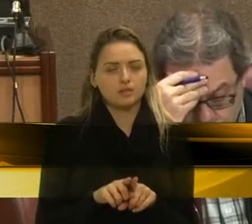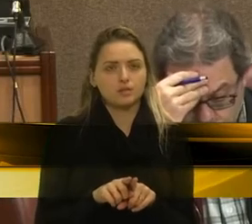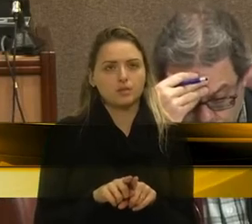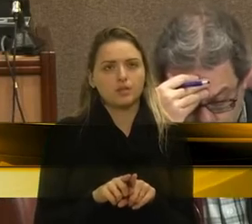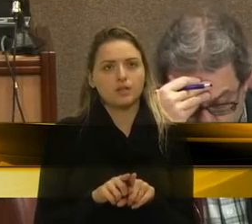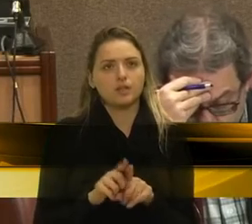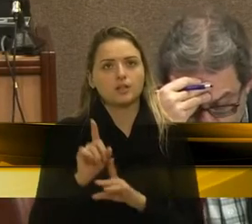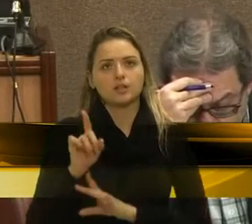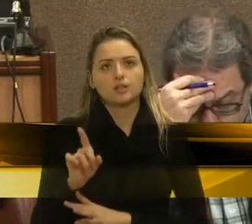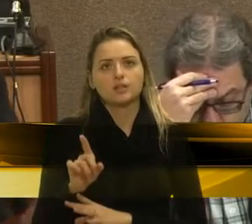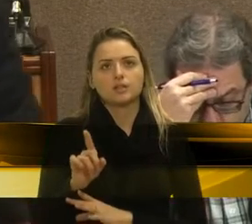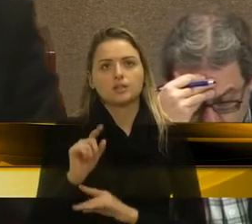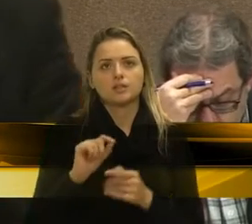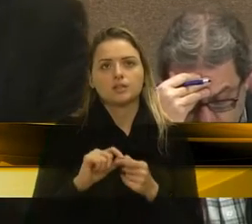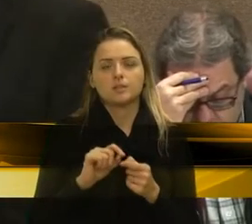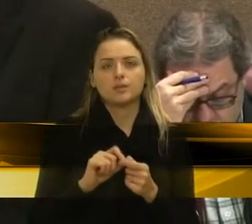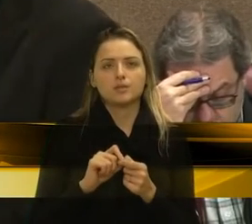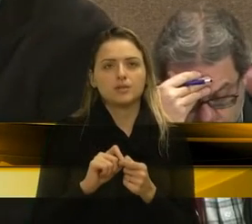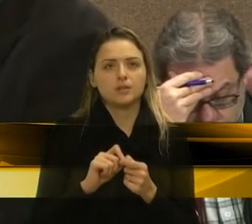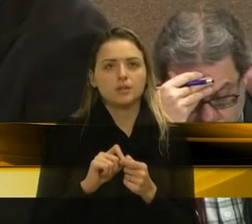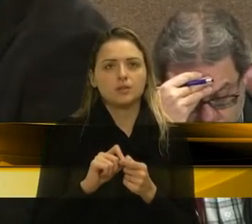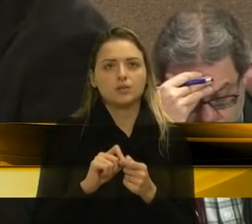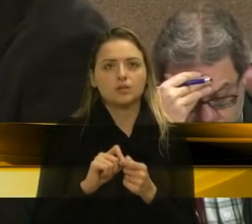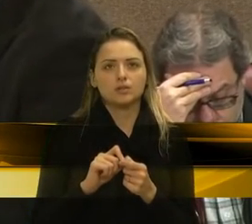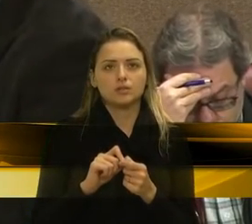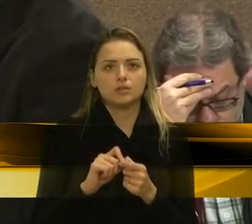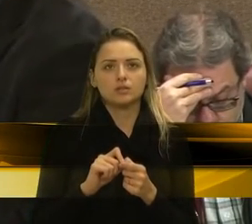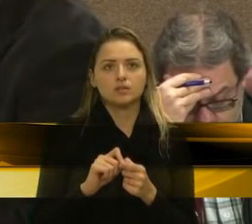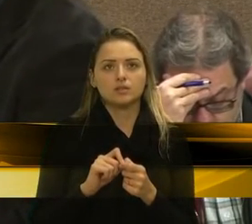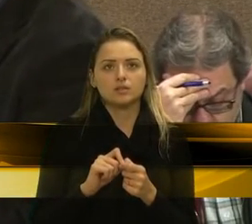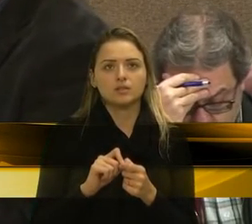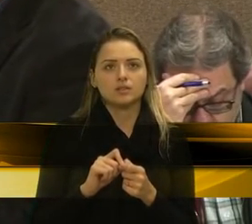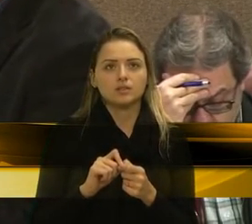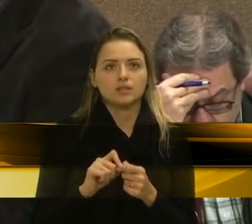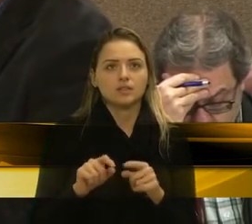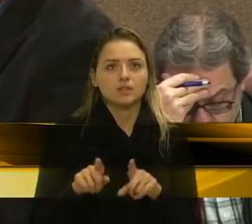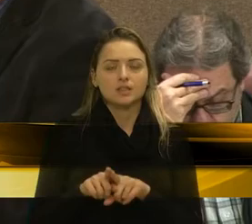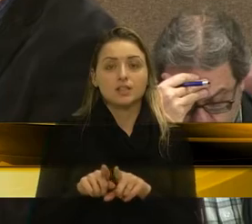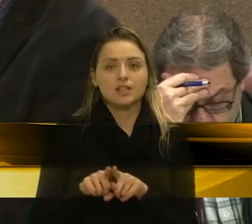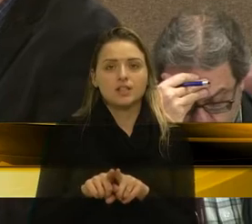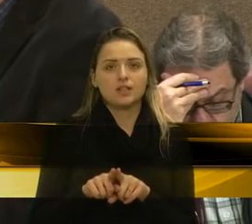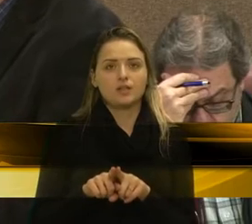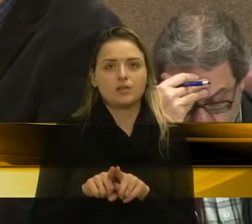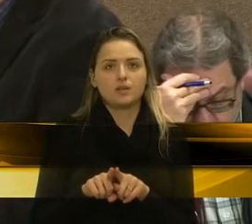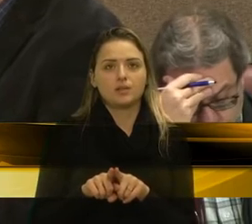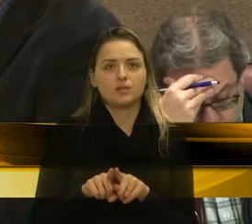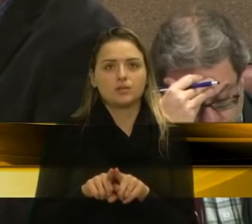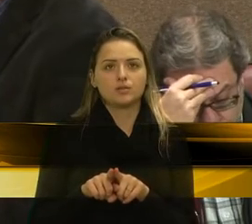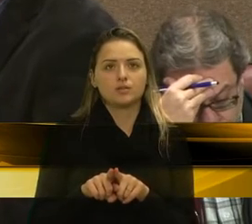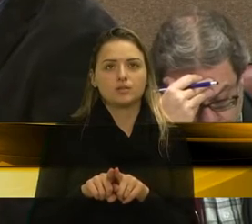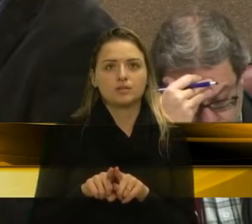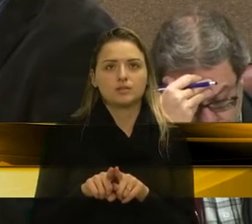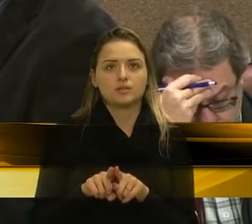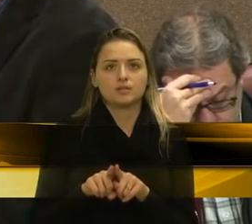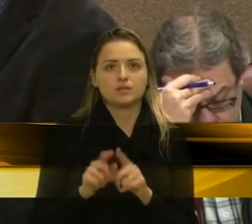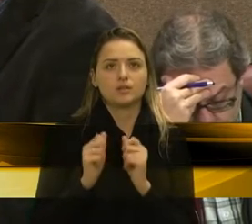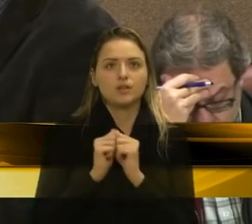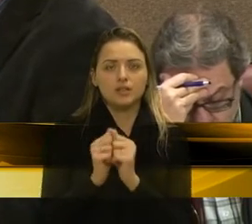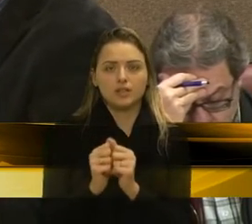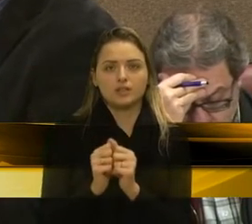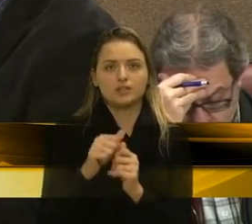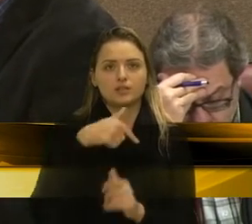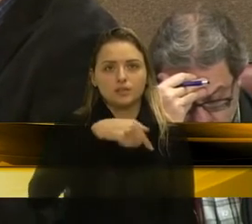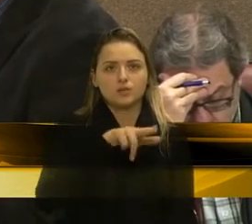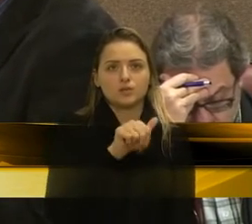senhor deu para a cultura, para as artes, para a nossa Festa Nacional da Uva, para o Quatrilho, para